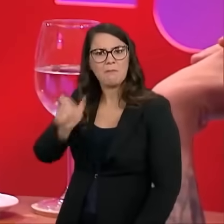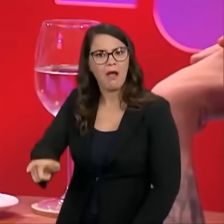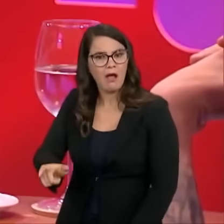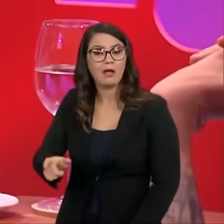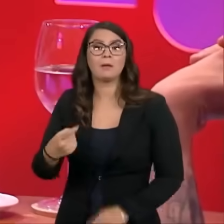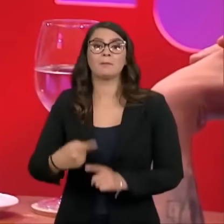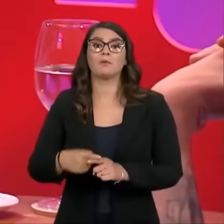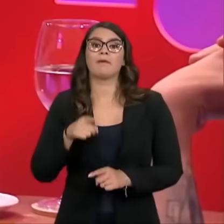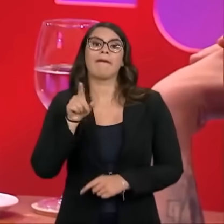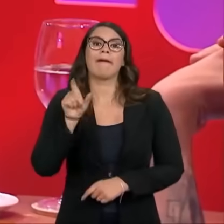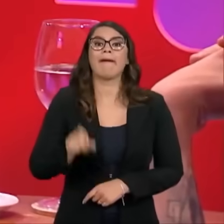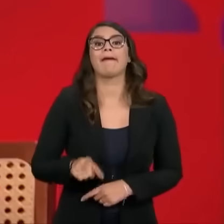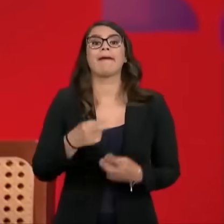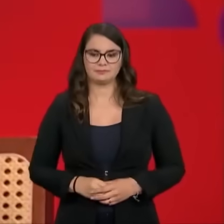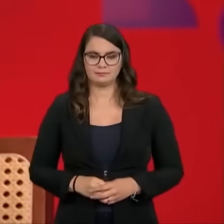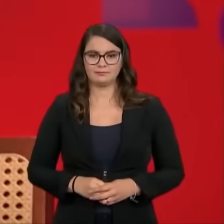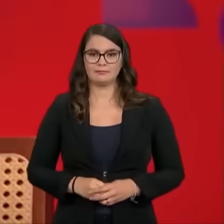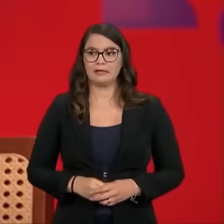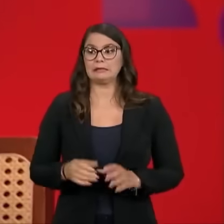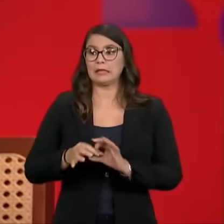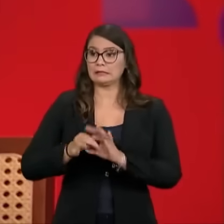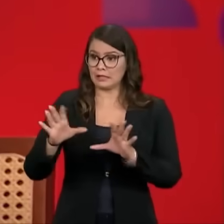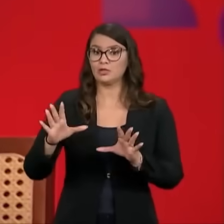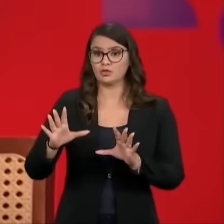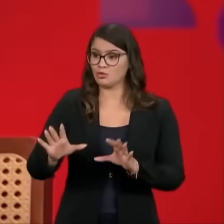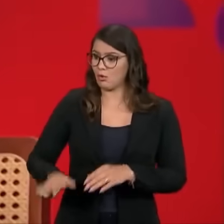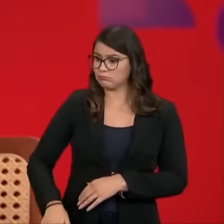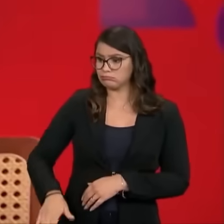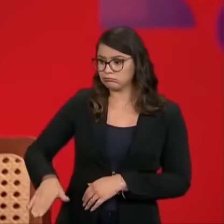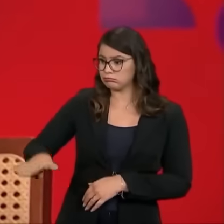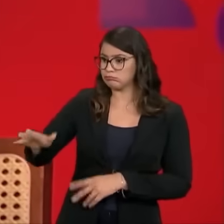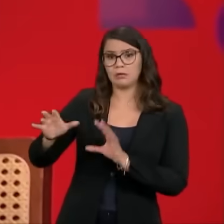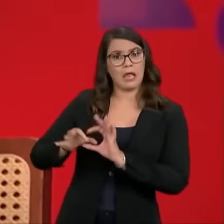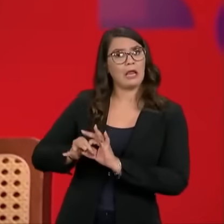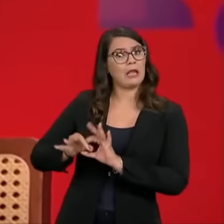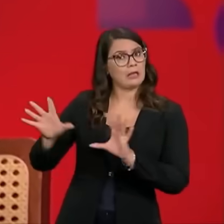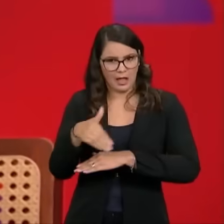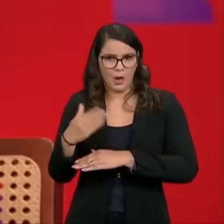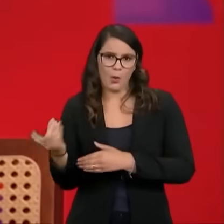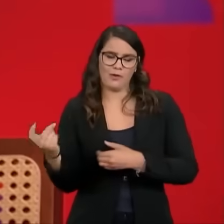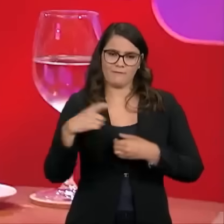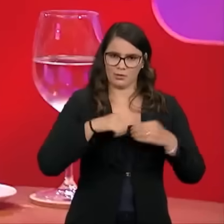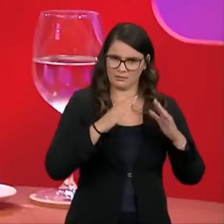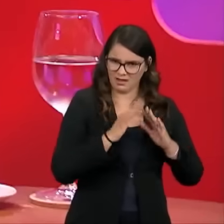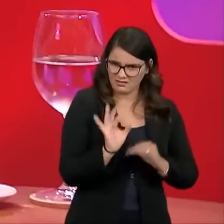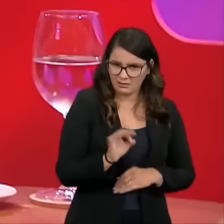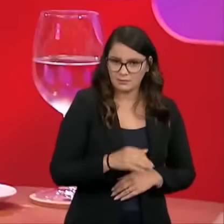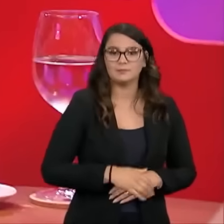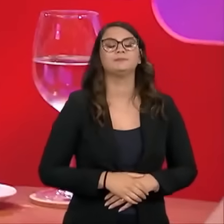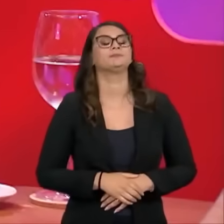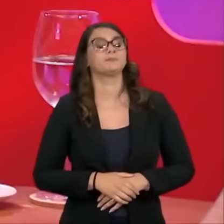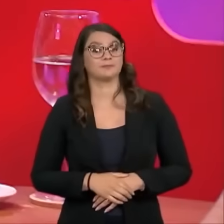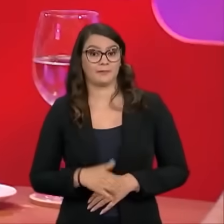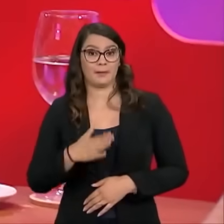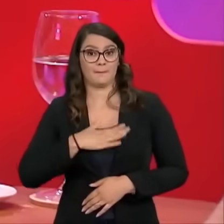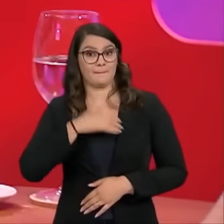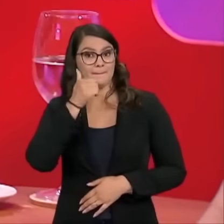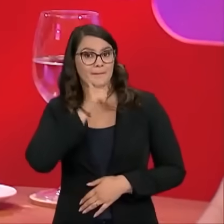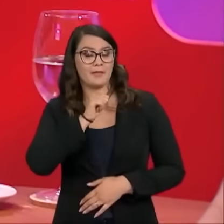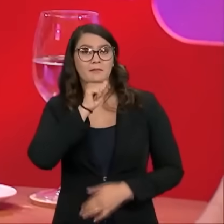vocês então são as responsáveis acharam durante toda a infância isso acontecer de alguma forma a minha mãe na sua